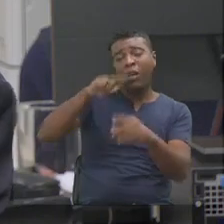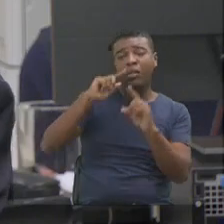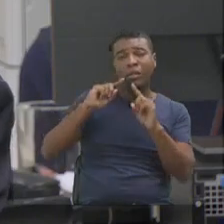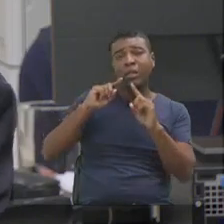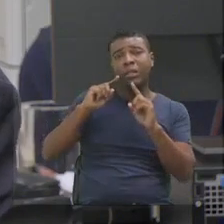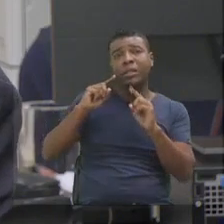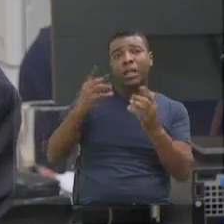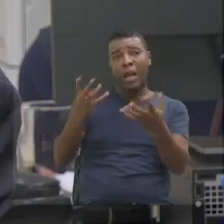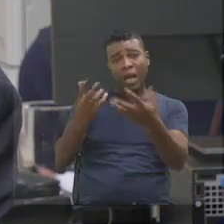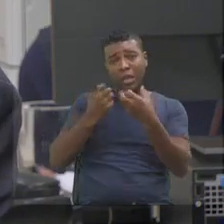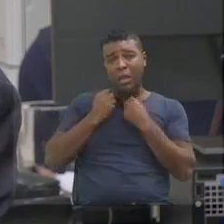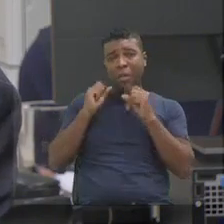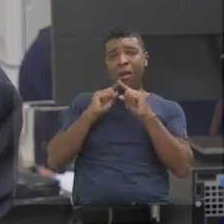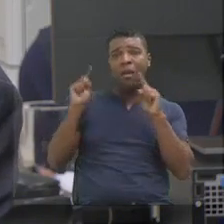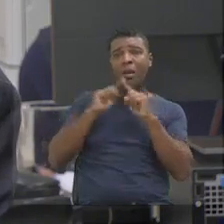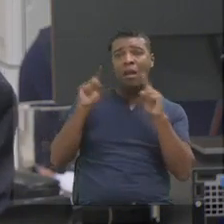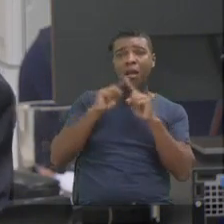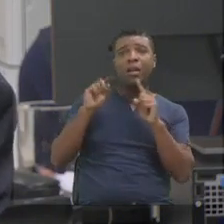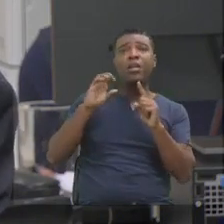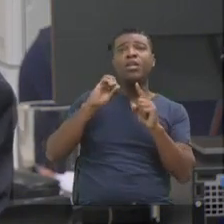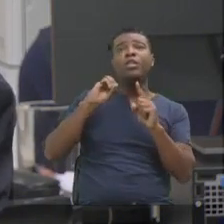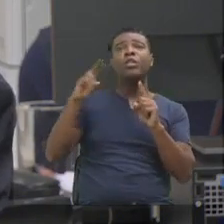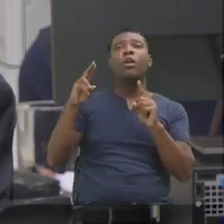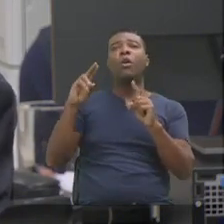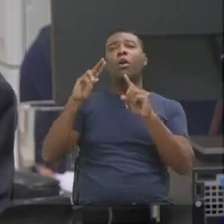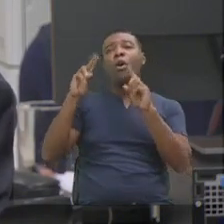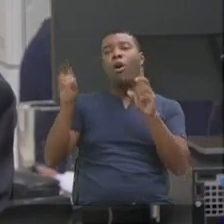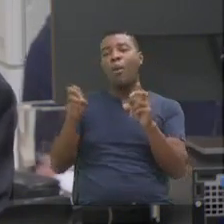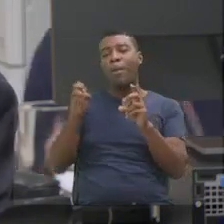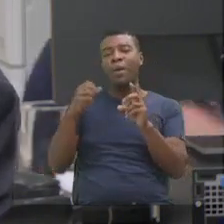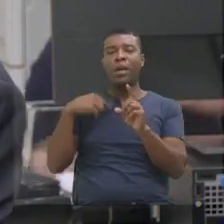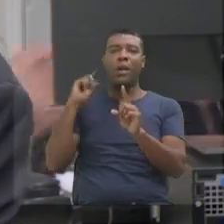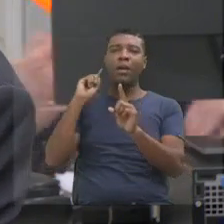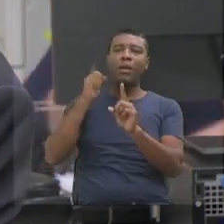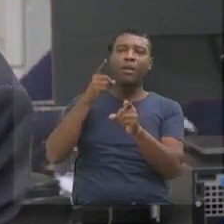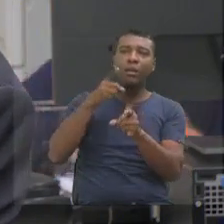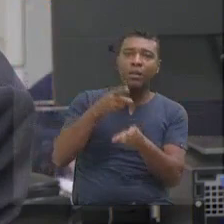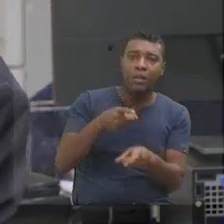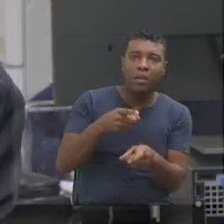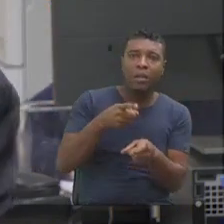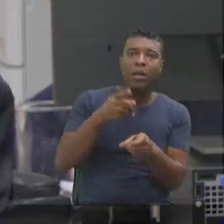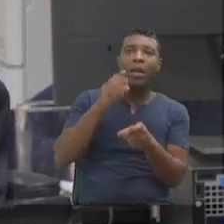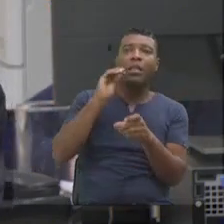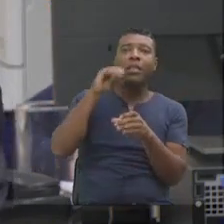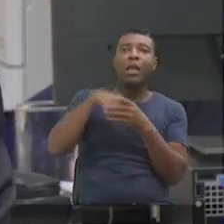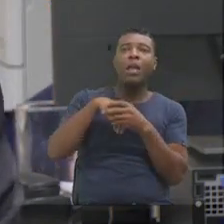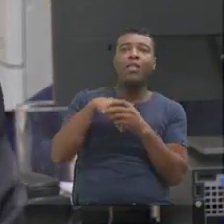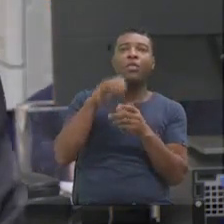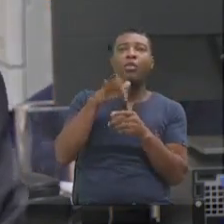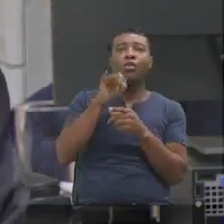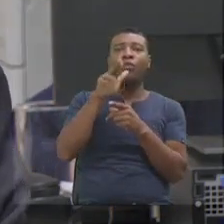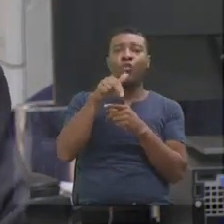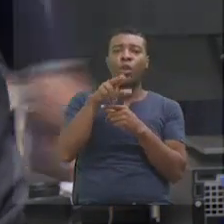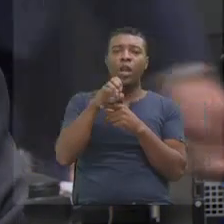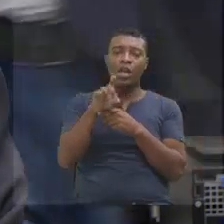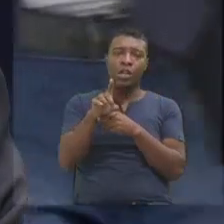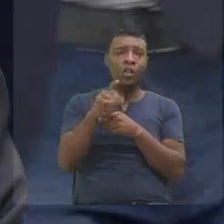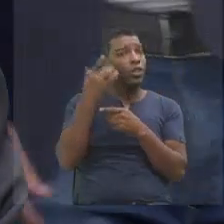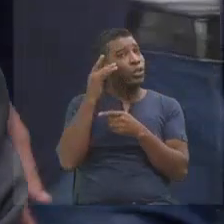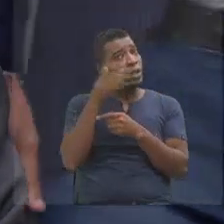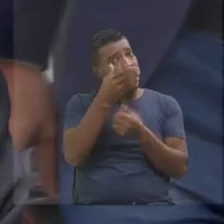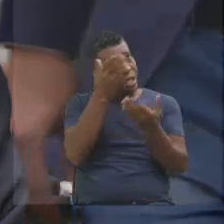relação à questão de assédio moral com trabalhadores na funed né Não sei se isso já chegou até Vossa